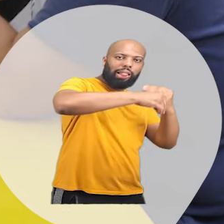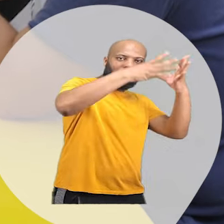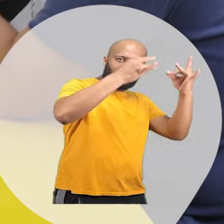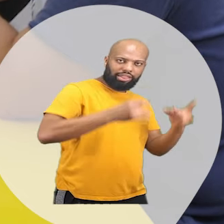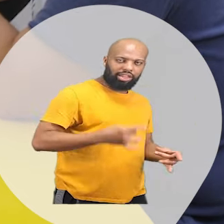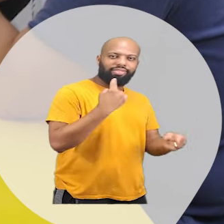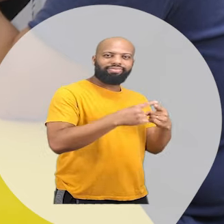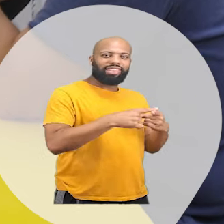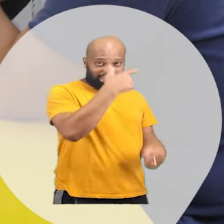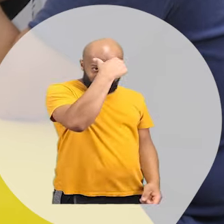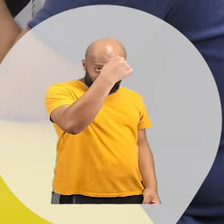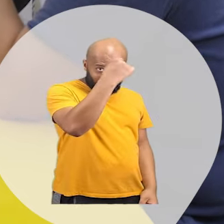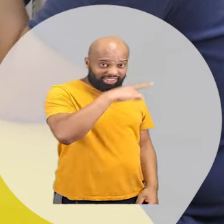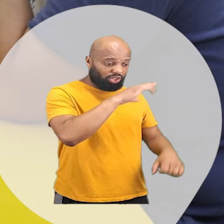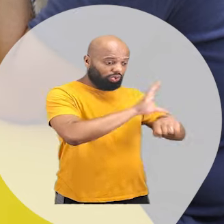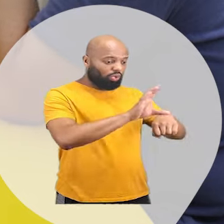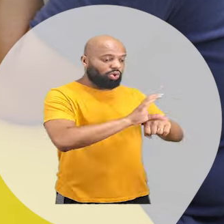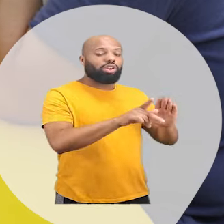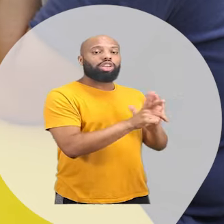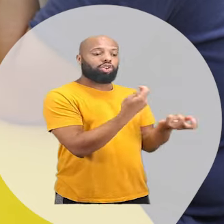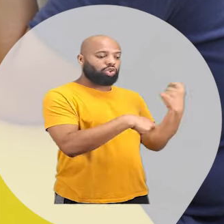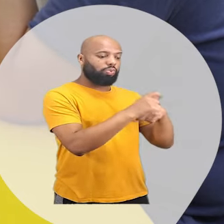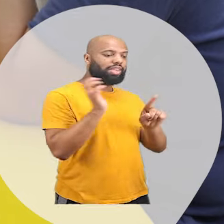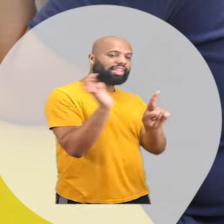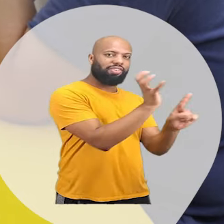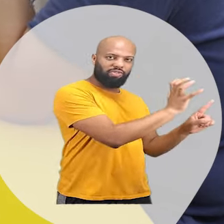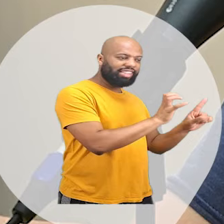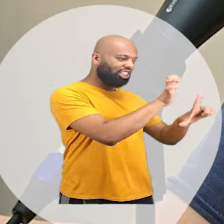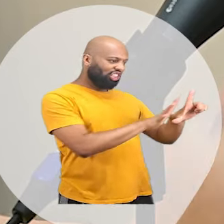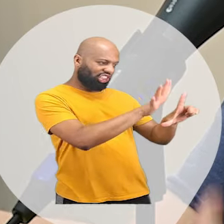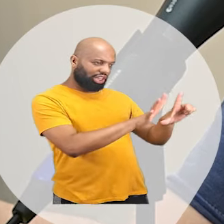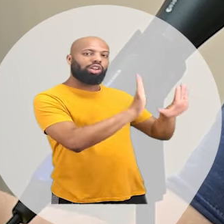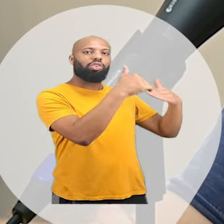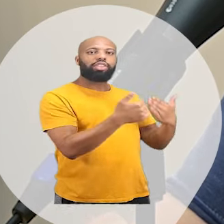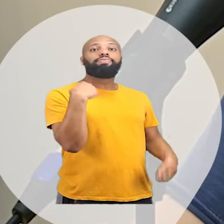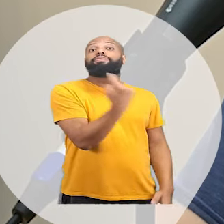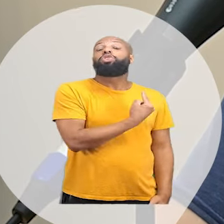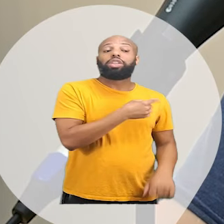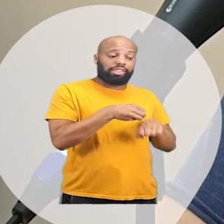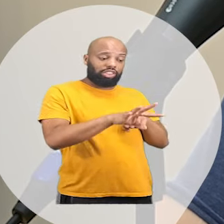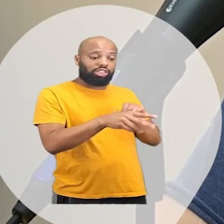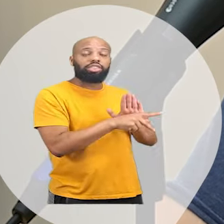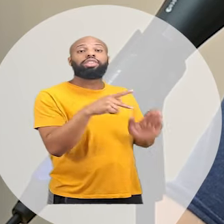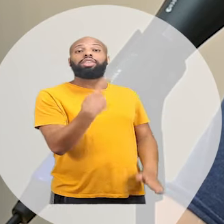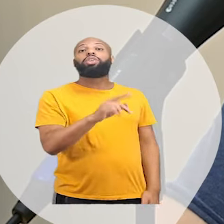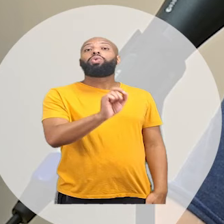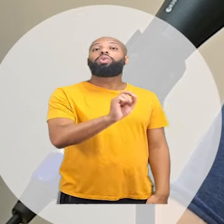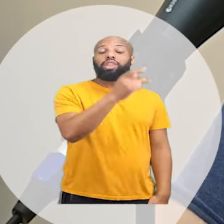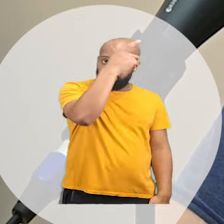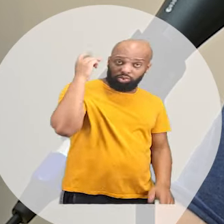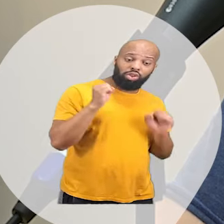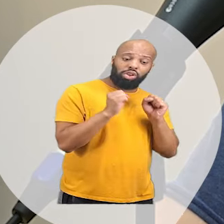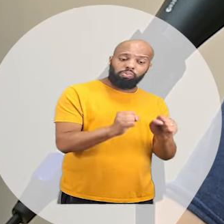aí nosso Universidade lançou recentemente um curso de economia da influência digital Então a nossa dica da casa é